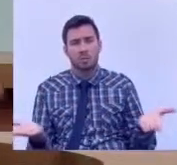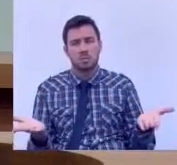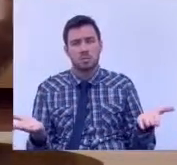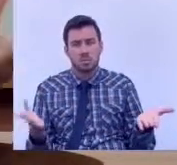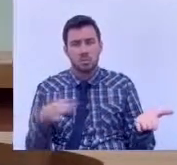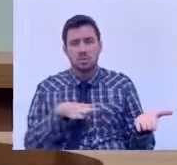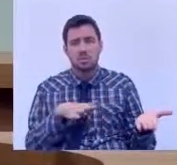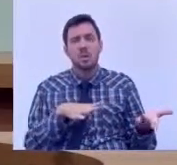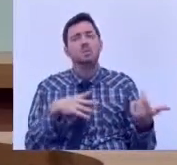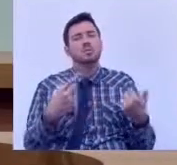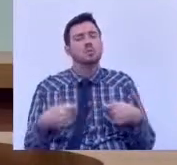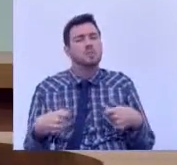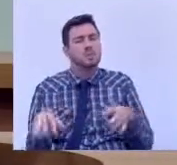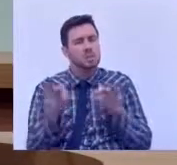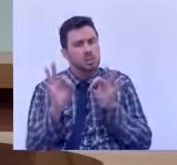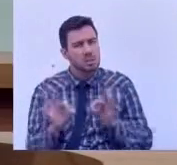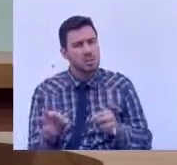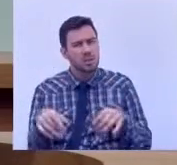cidade tem que ter,